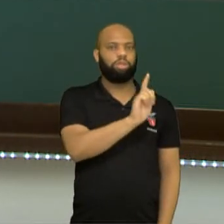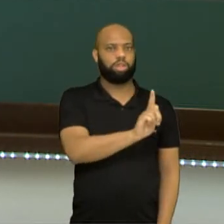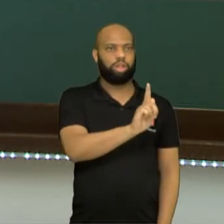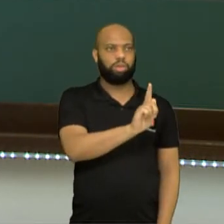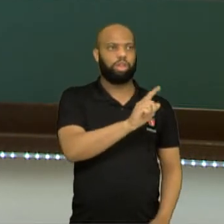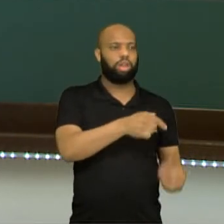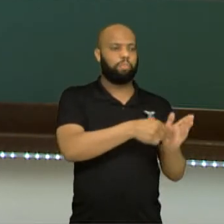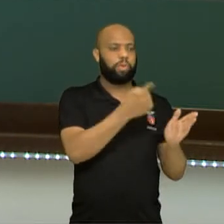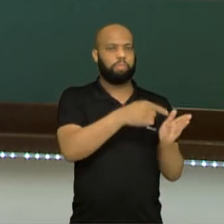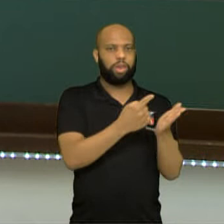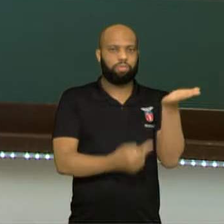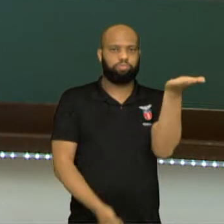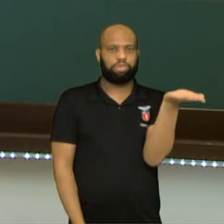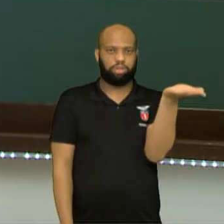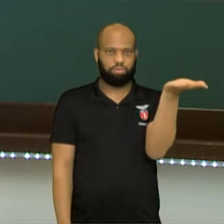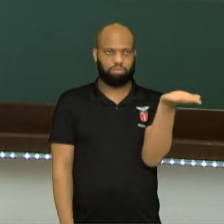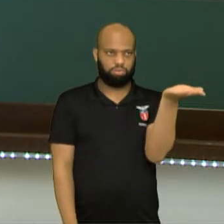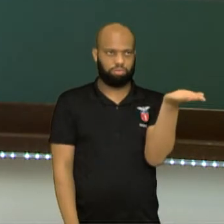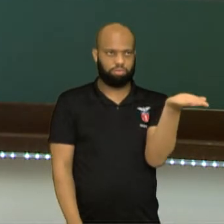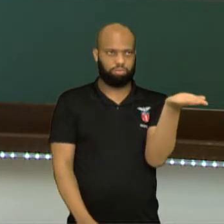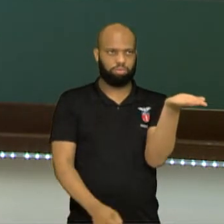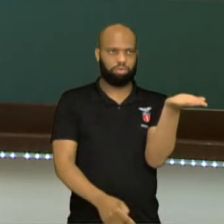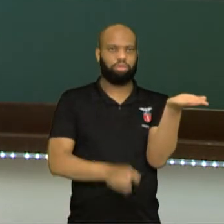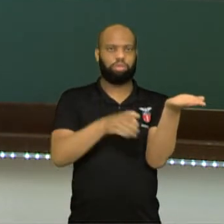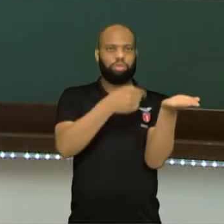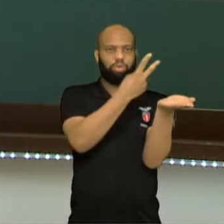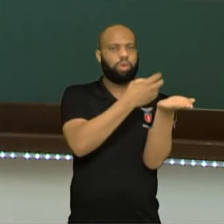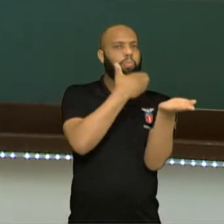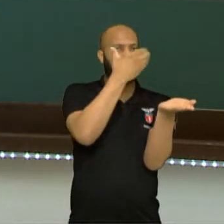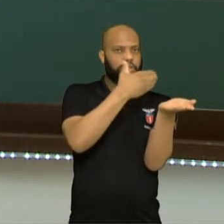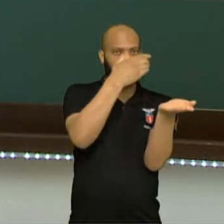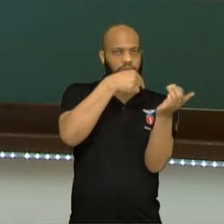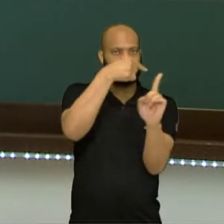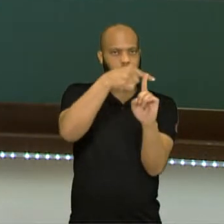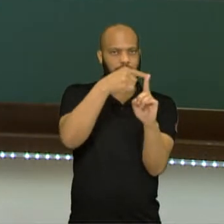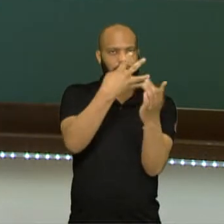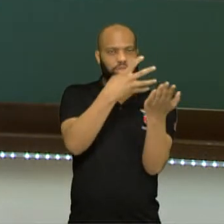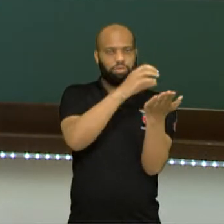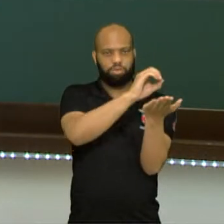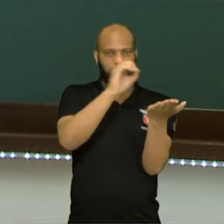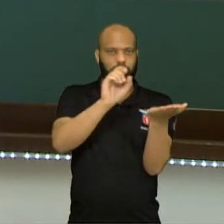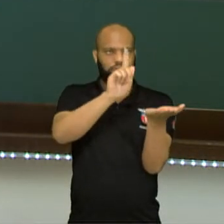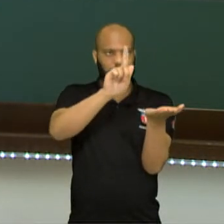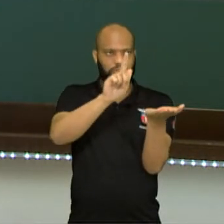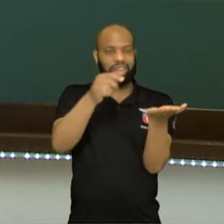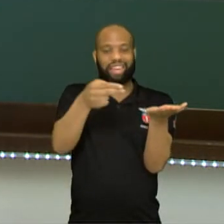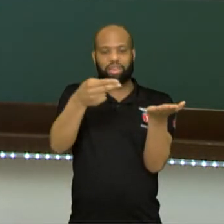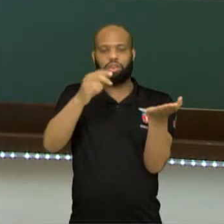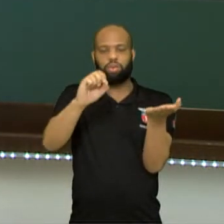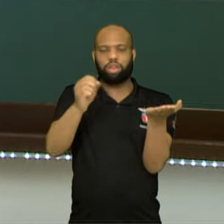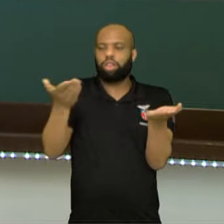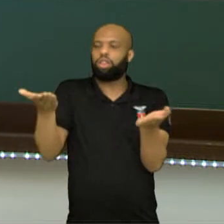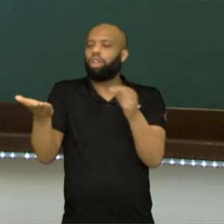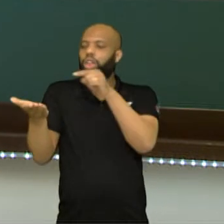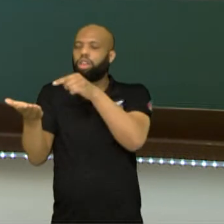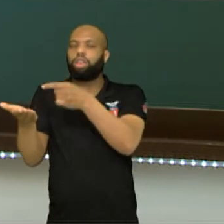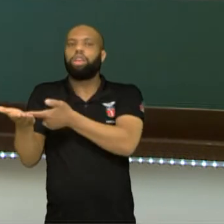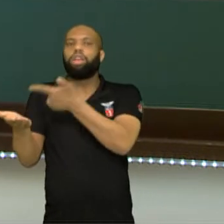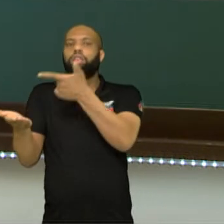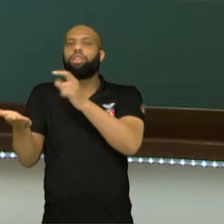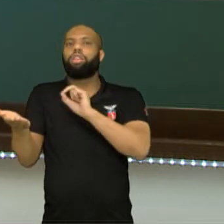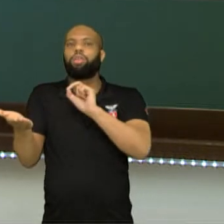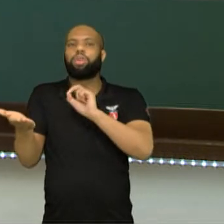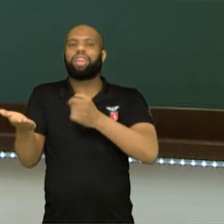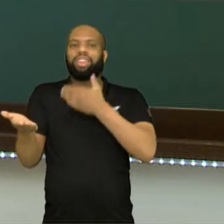primeiro prato daqui da nossa balança, é igual, equilibrado, ao segundo prato da balança. O que é que tem no segundo prato? 4